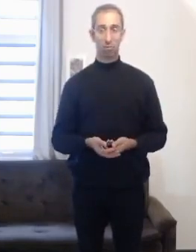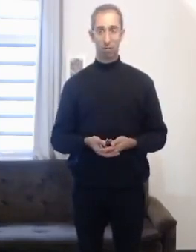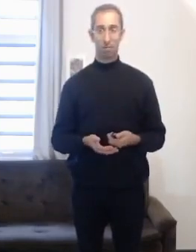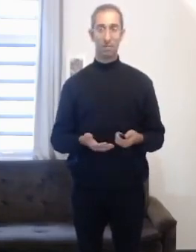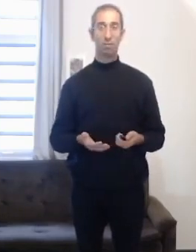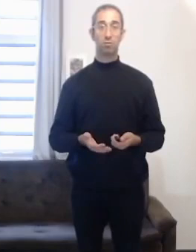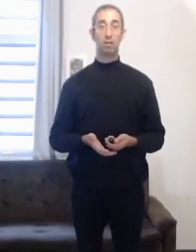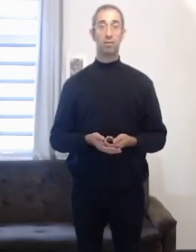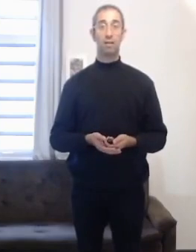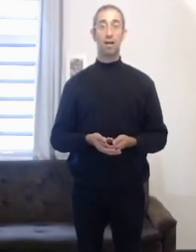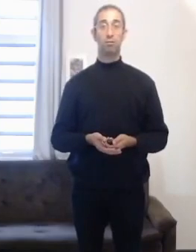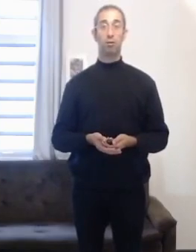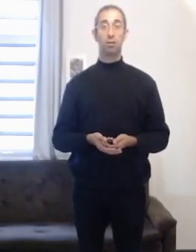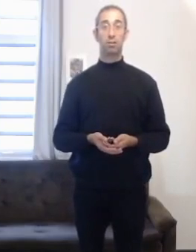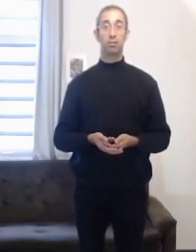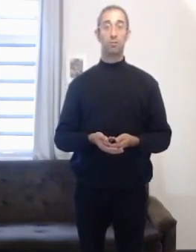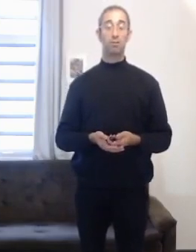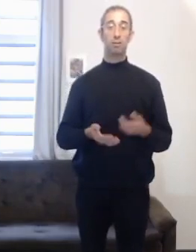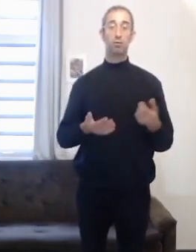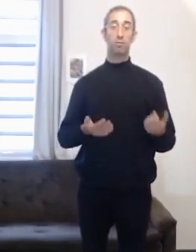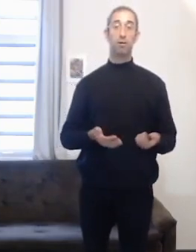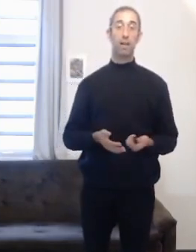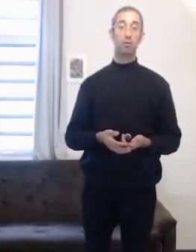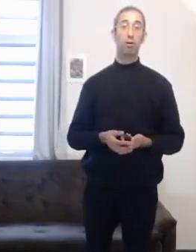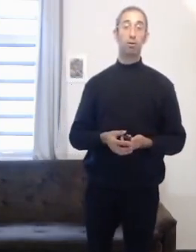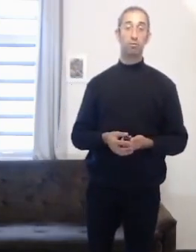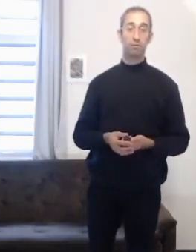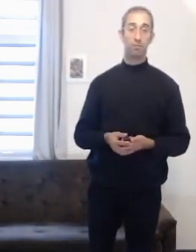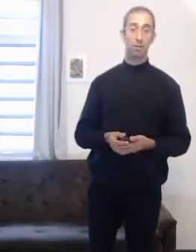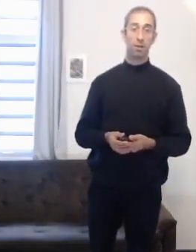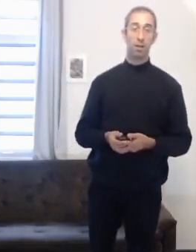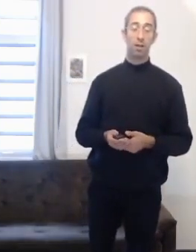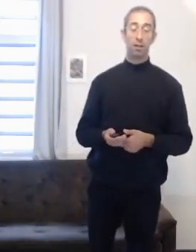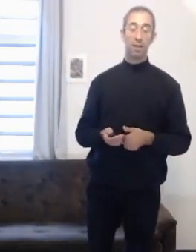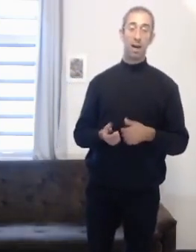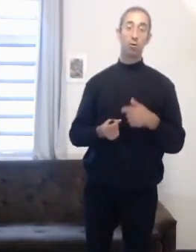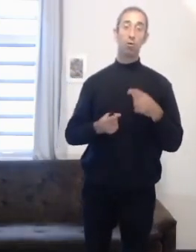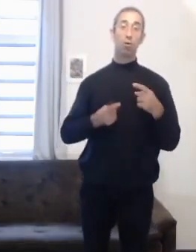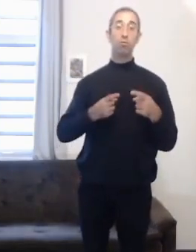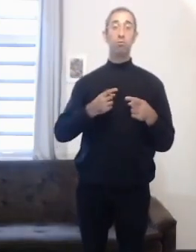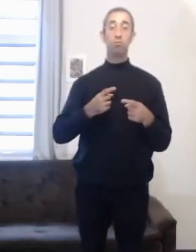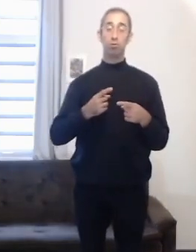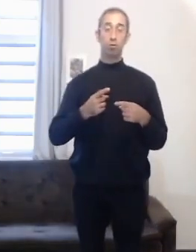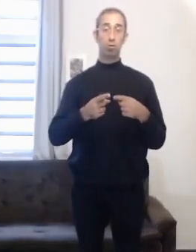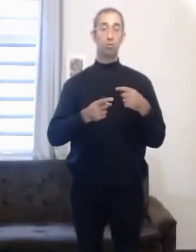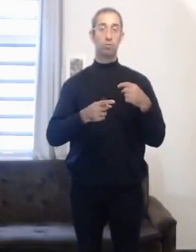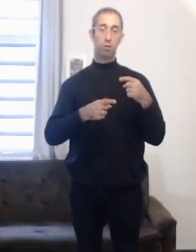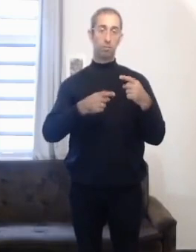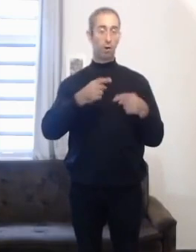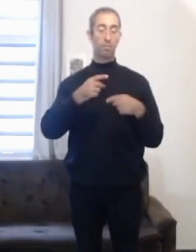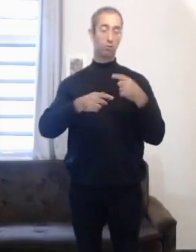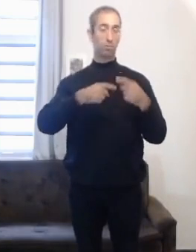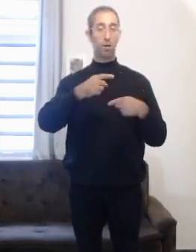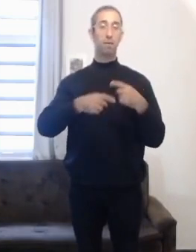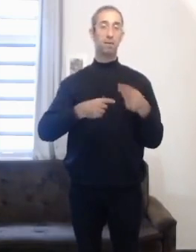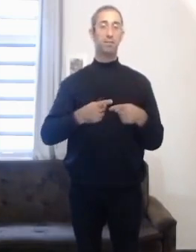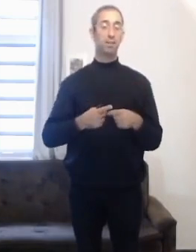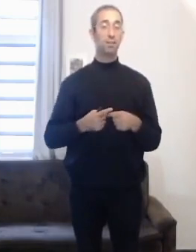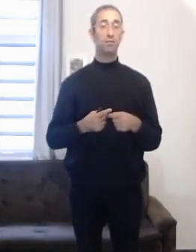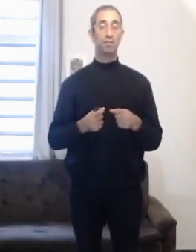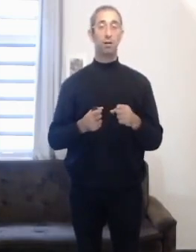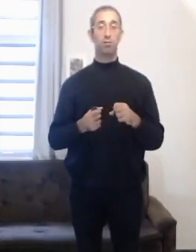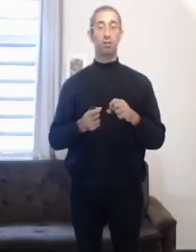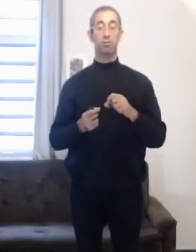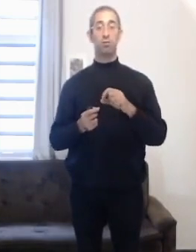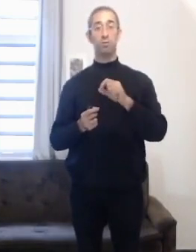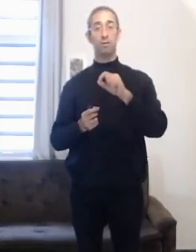está sendo, né, bastante utilizado, que é o que a gente chama de método exploratório. Que é ao longo da sua própria